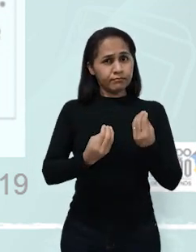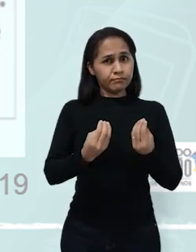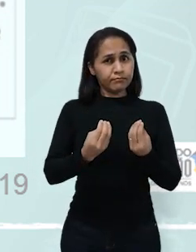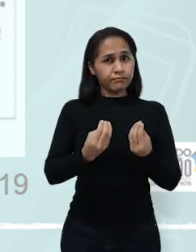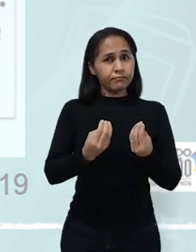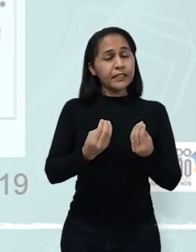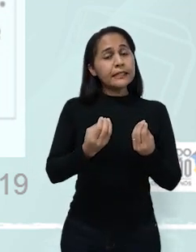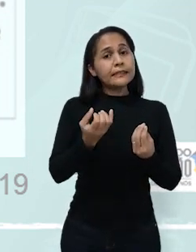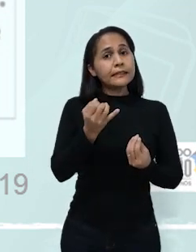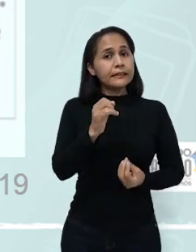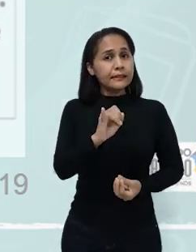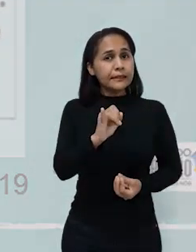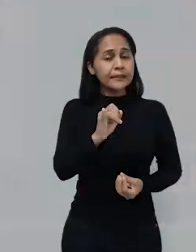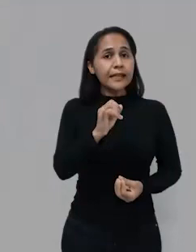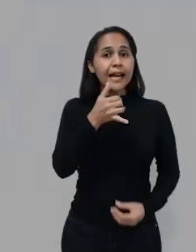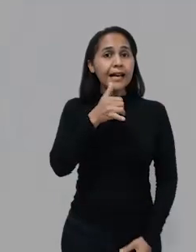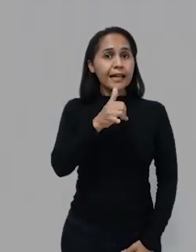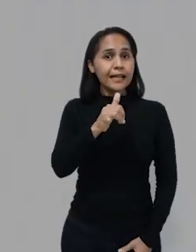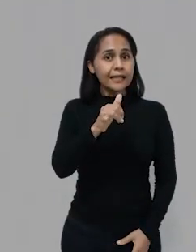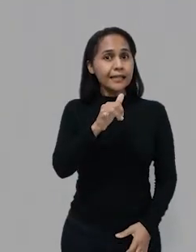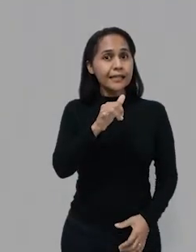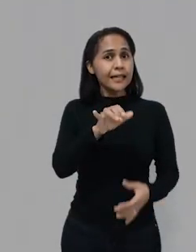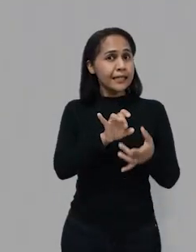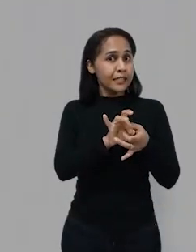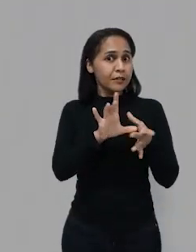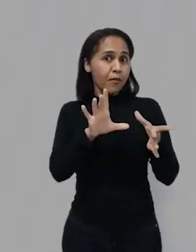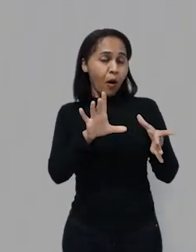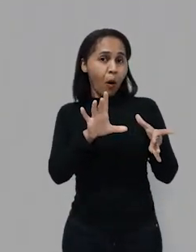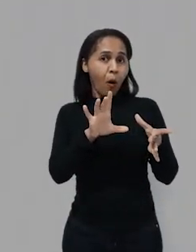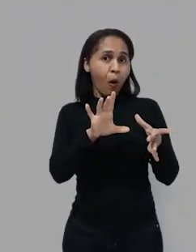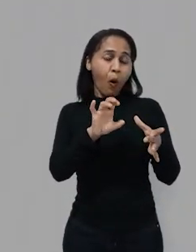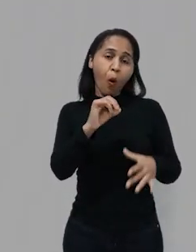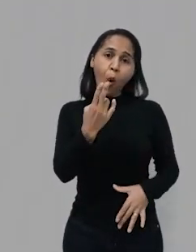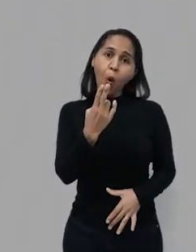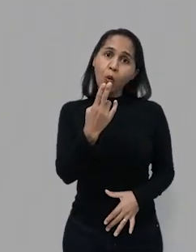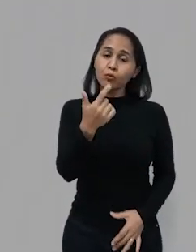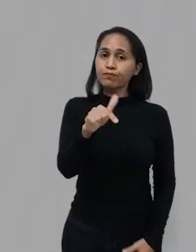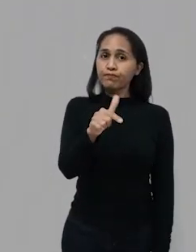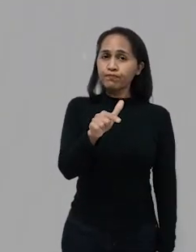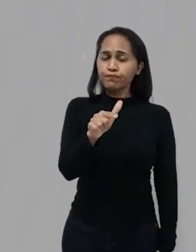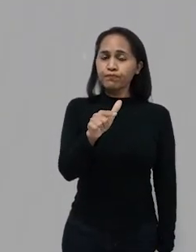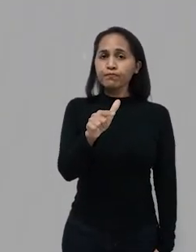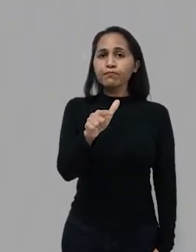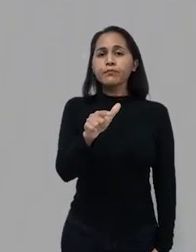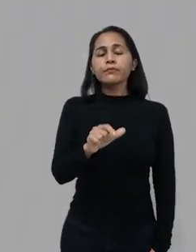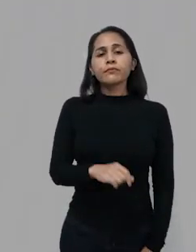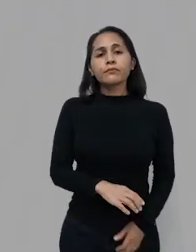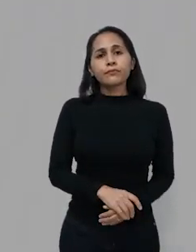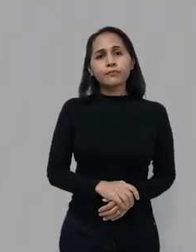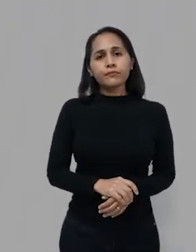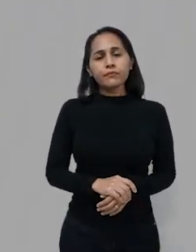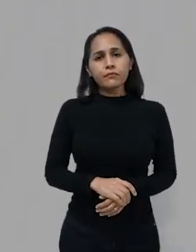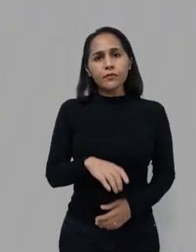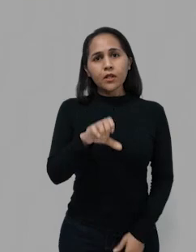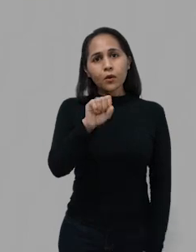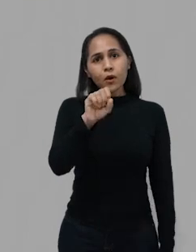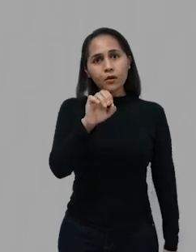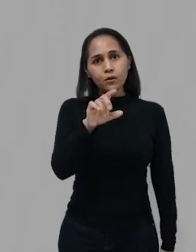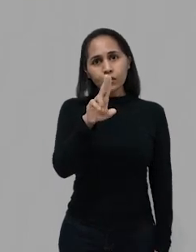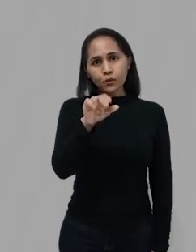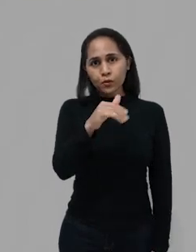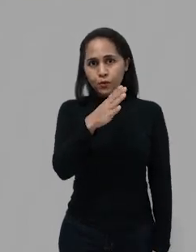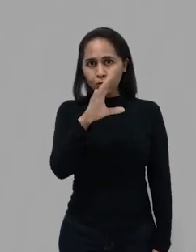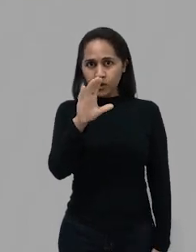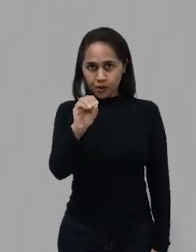haveria passagem de corrente elétrica ou não. Aquelas soluções onde